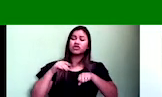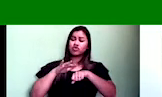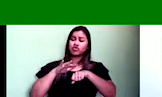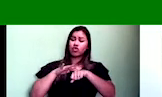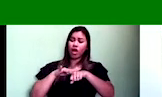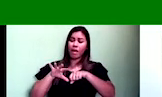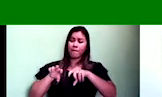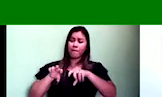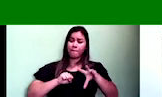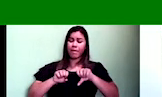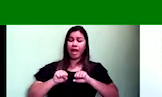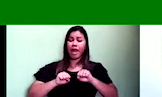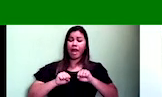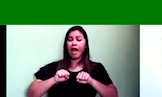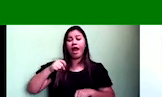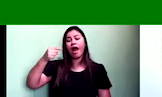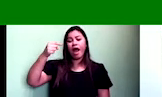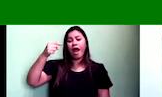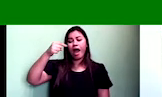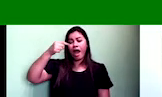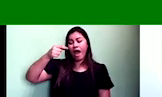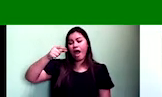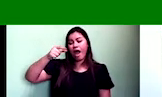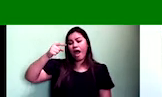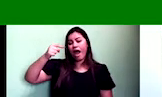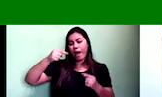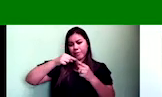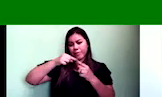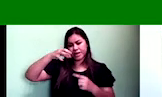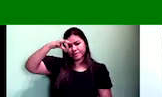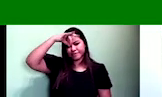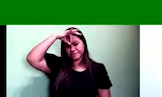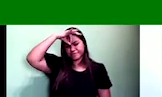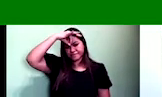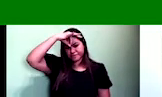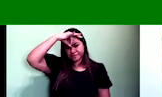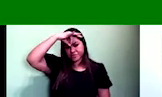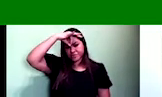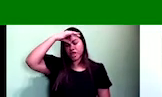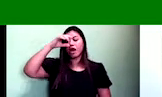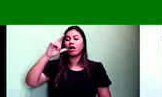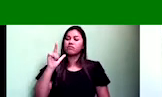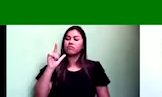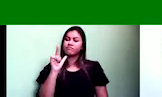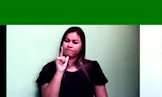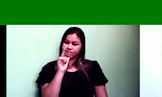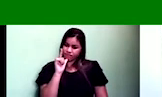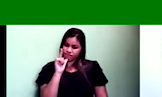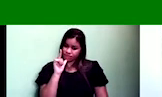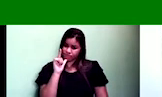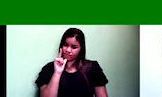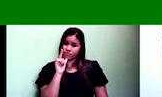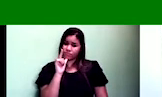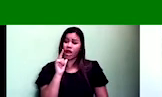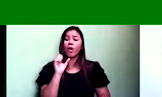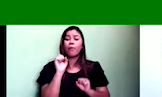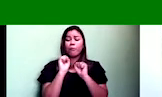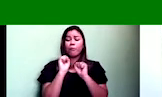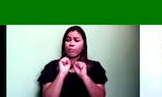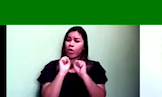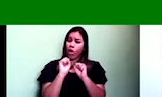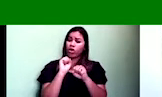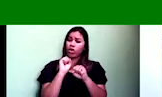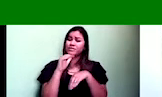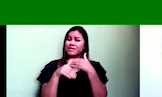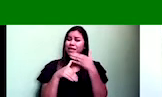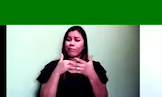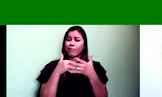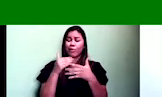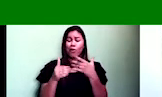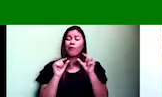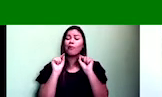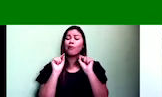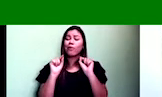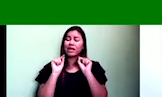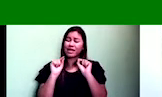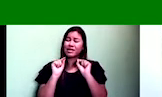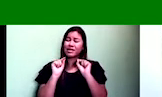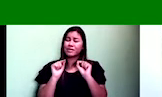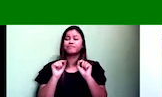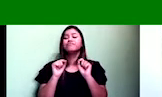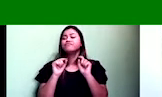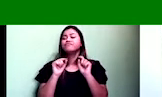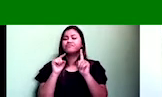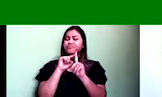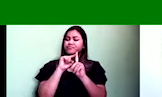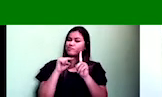mulher, levando até a esterilidade. Então, é muito importante. Outras bactérias